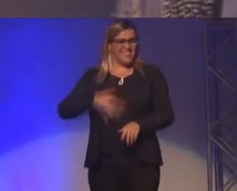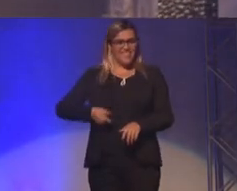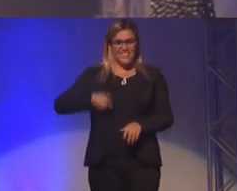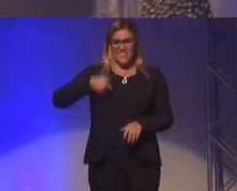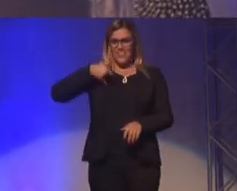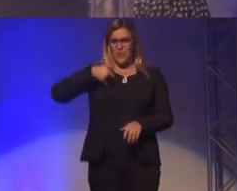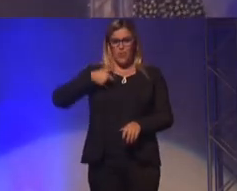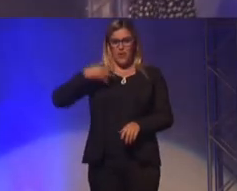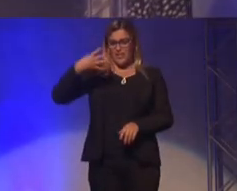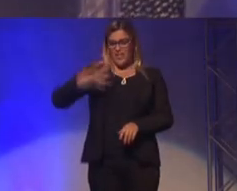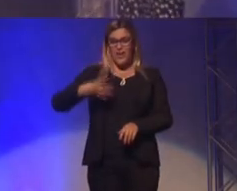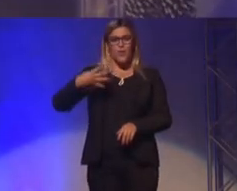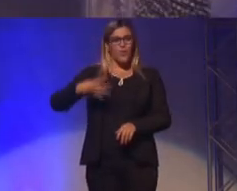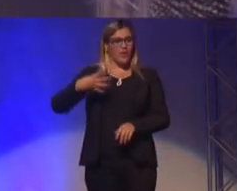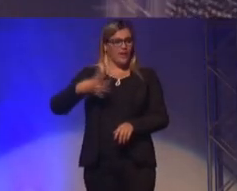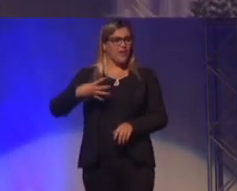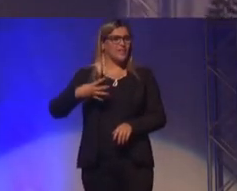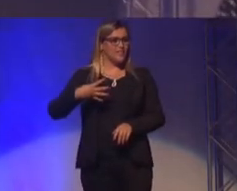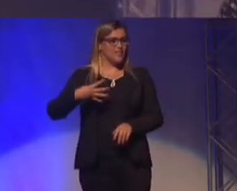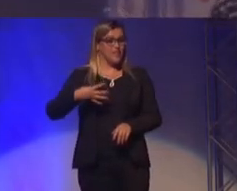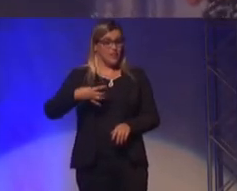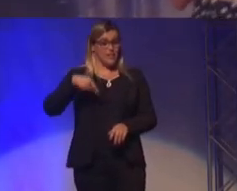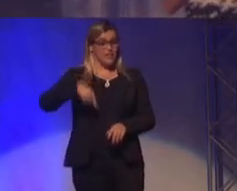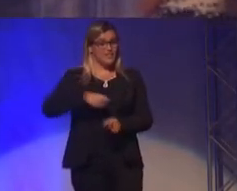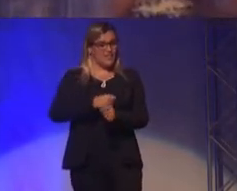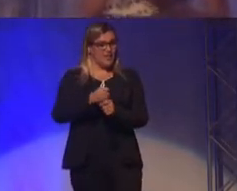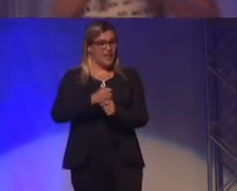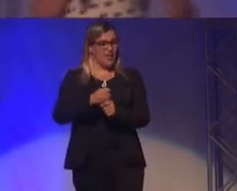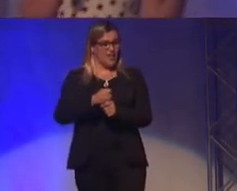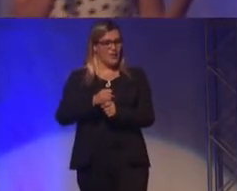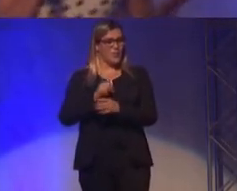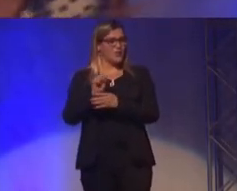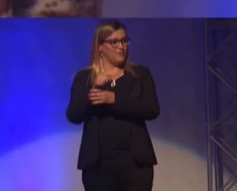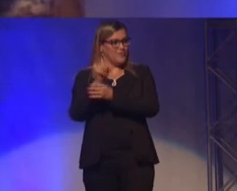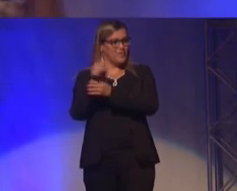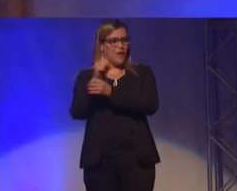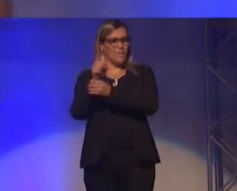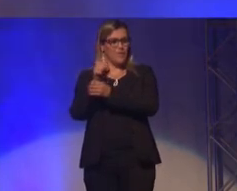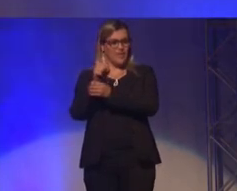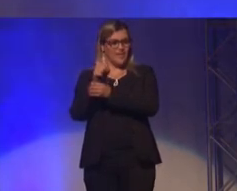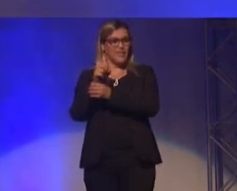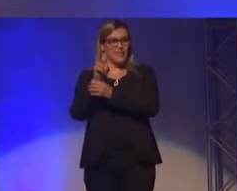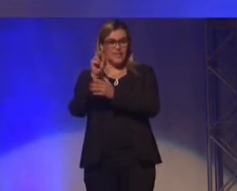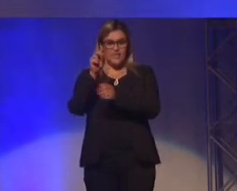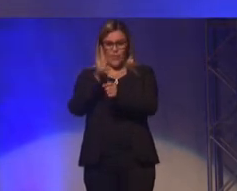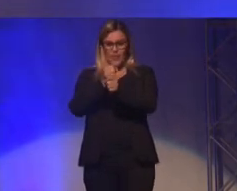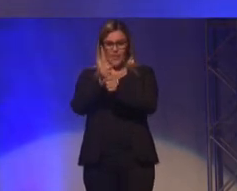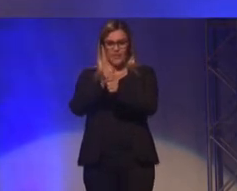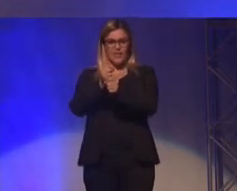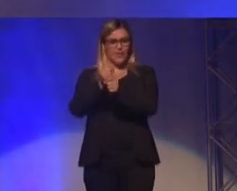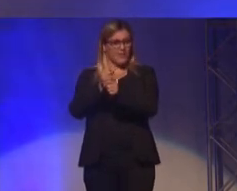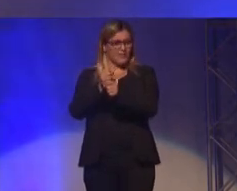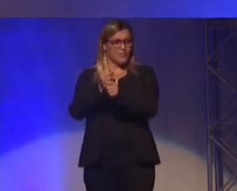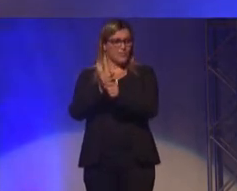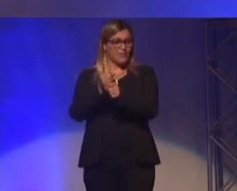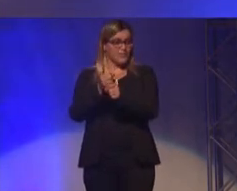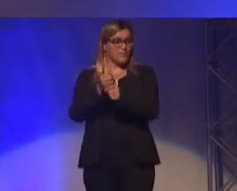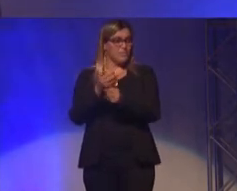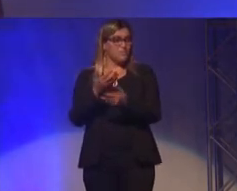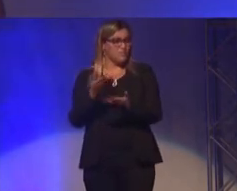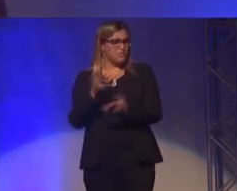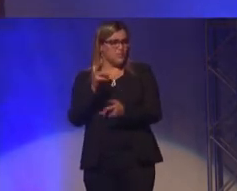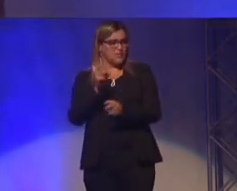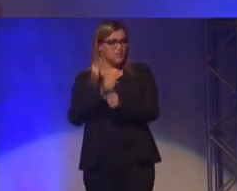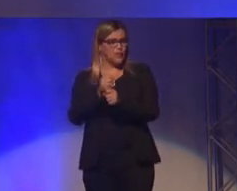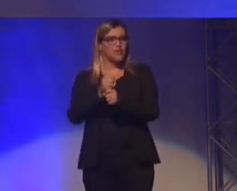dessa 4ª edição, justamente nesse ano que a nossa fisioterapia está aí completando seus 50 anos, né?